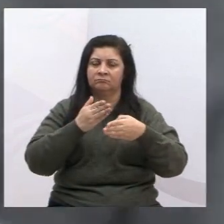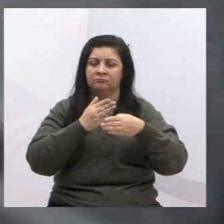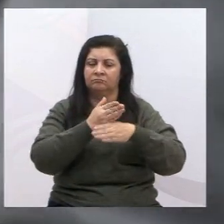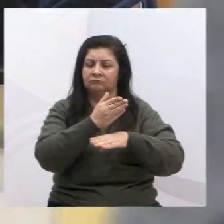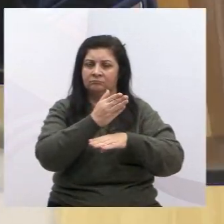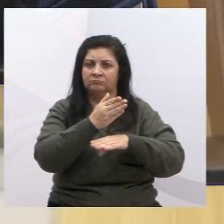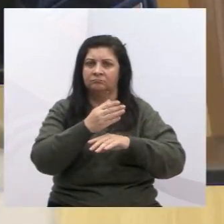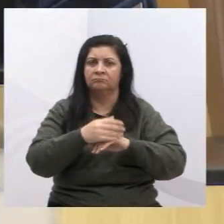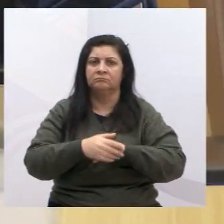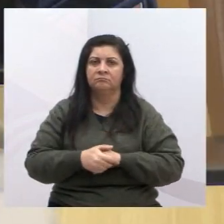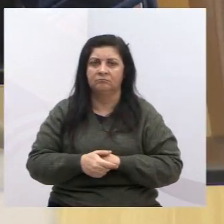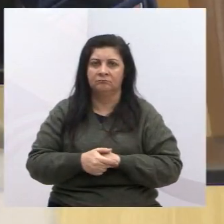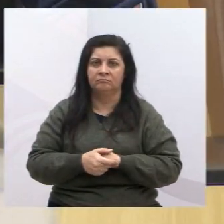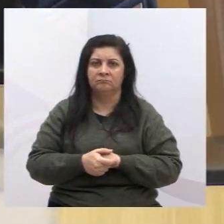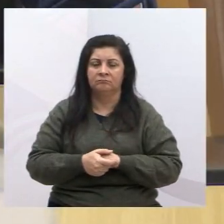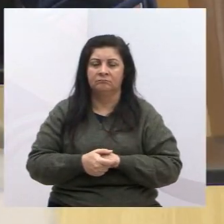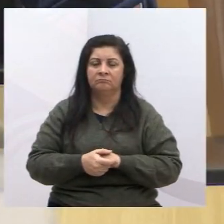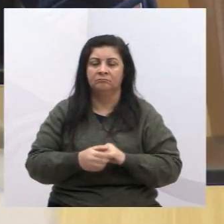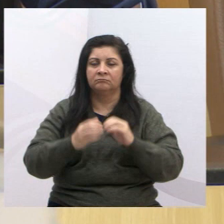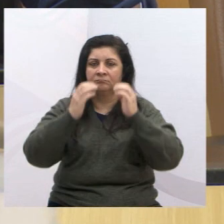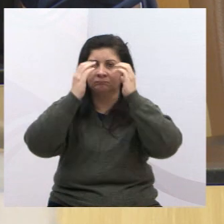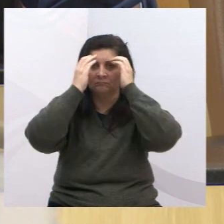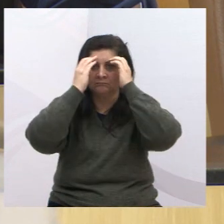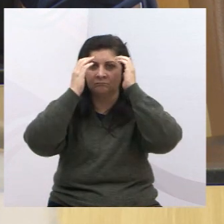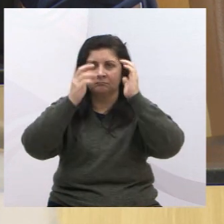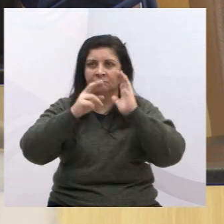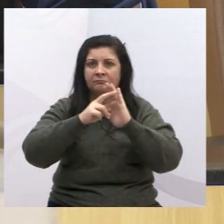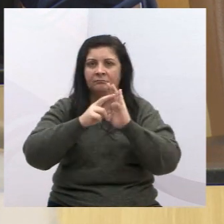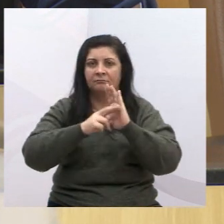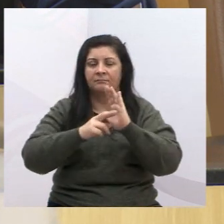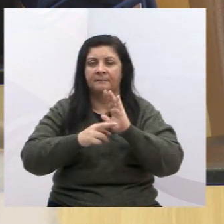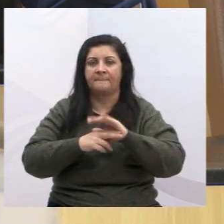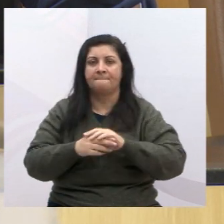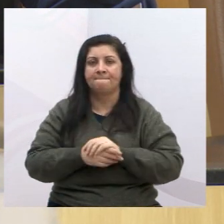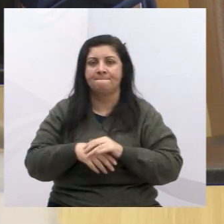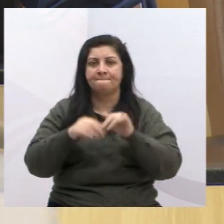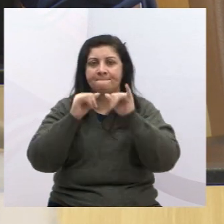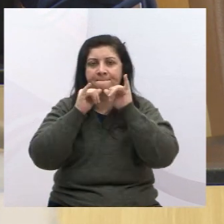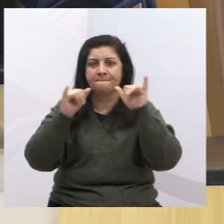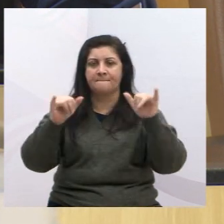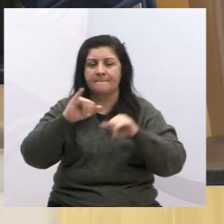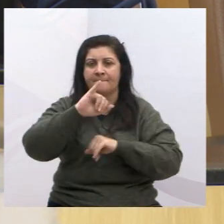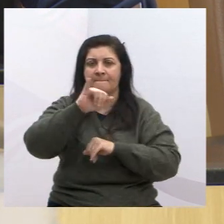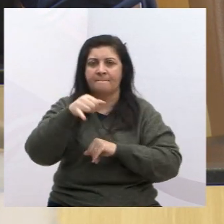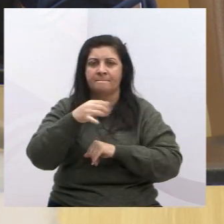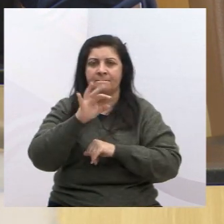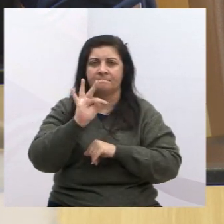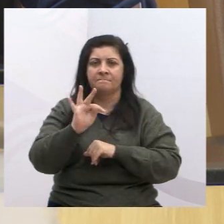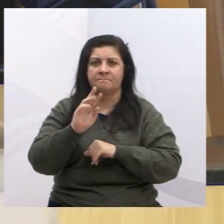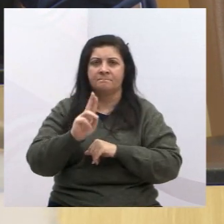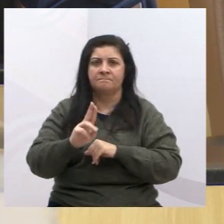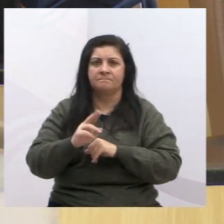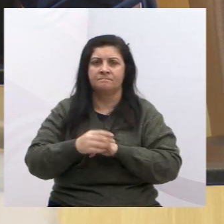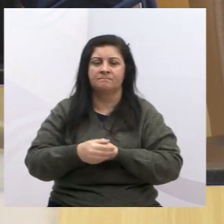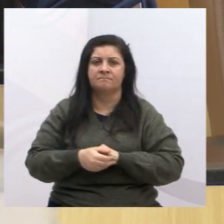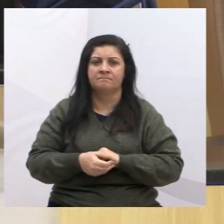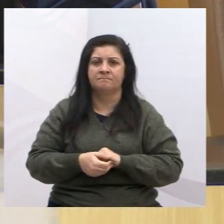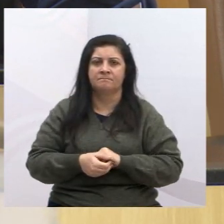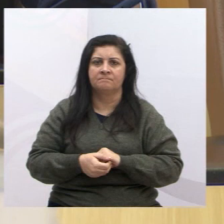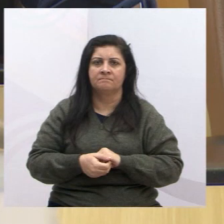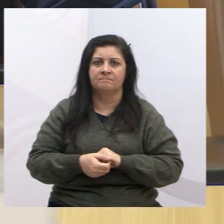pelo egrégio plenário, cumprir as formalidades regimentais, ser oficiado à JTU, Jacareí Transporte Urbano Limitada,